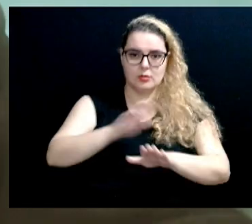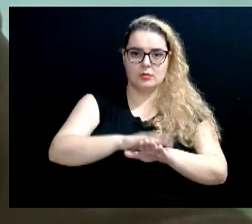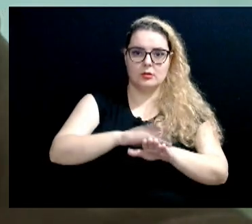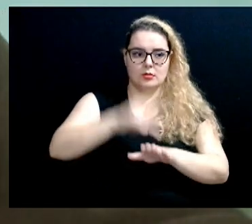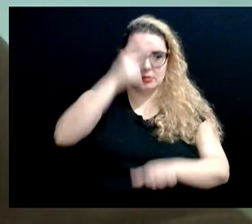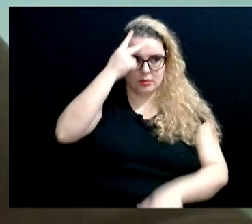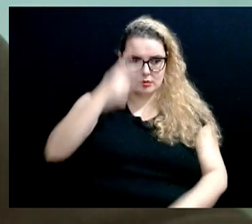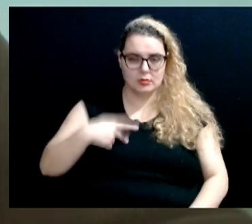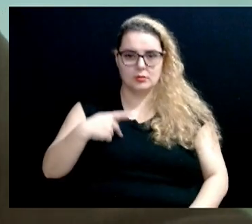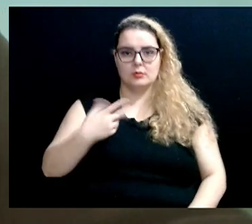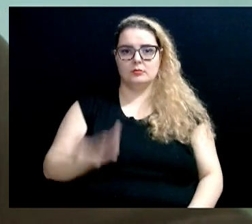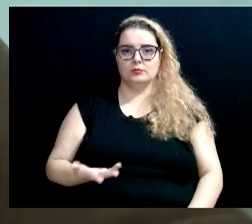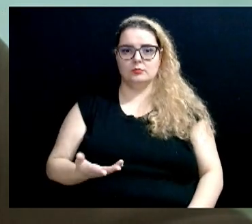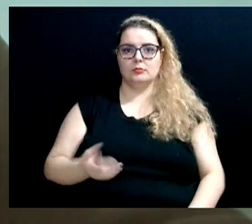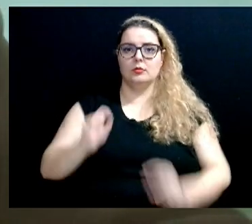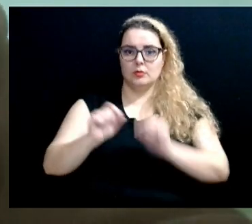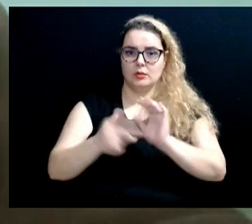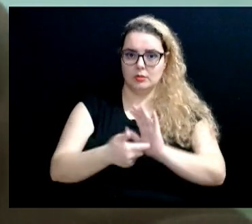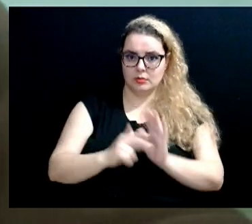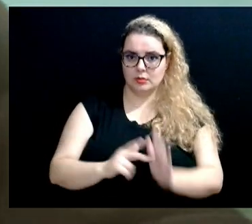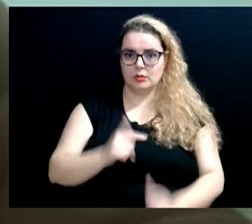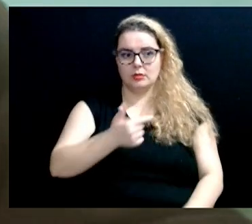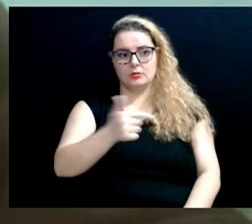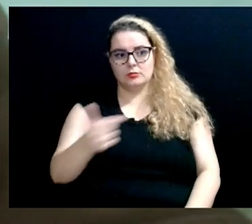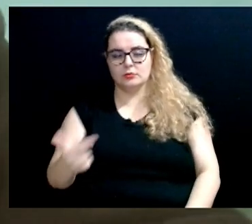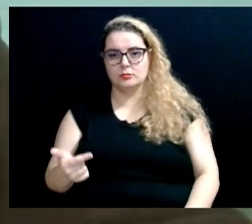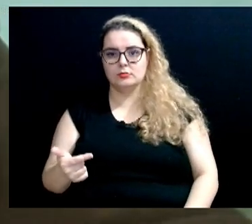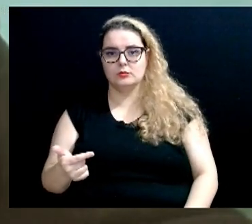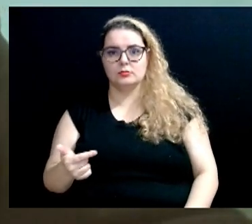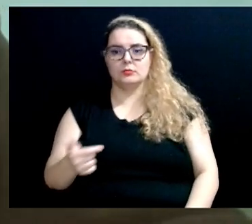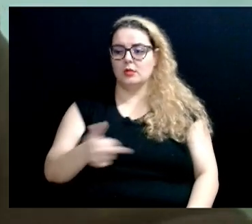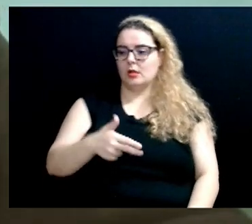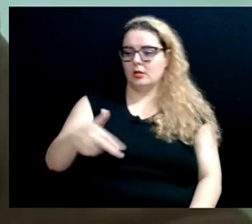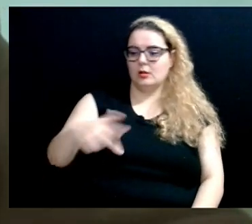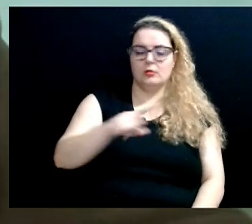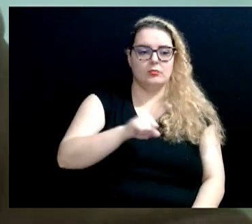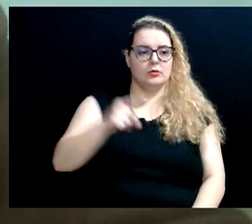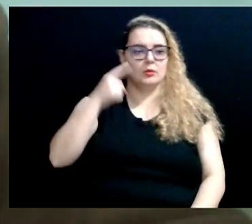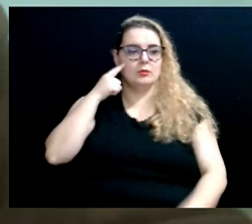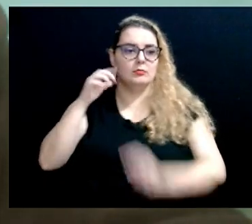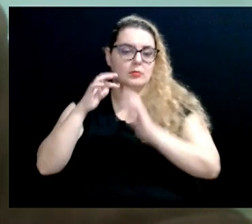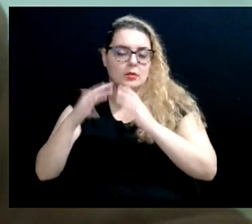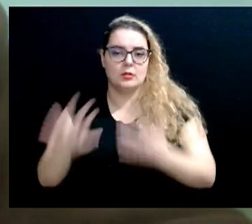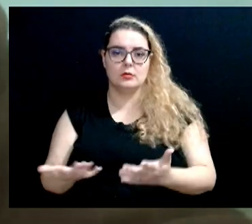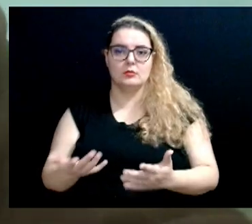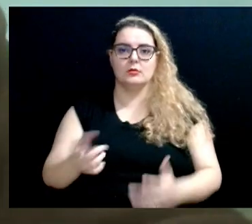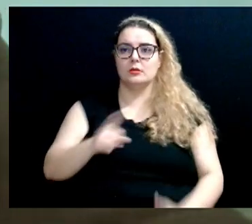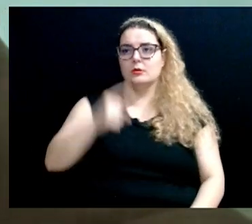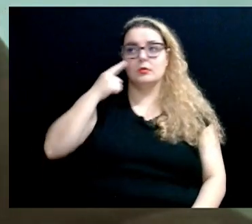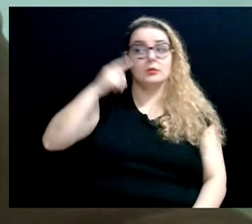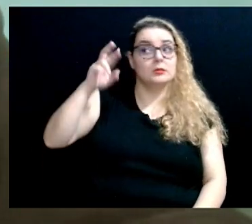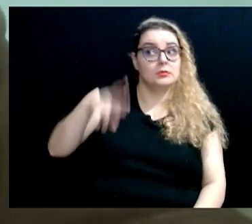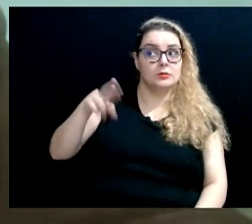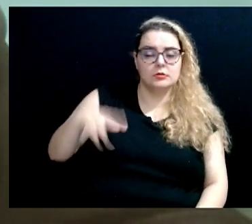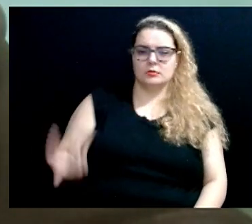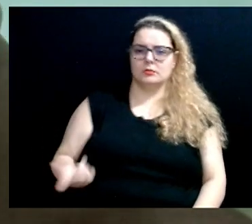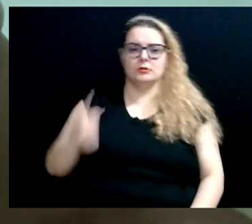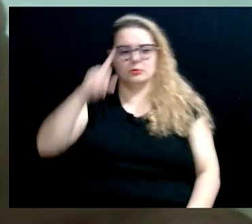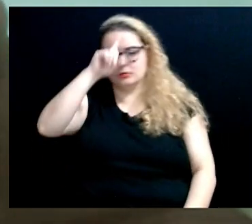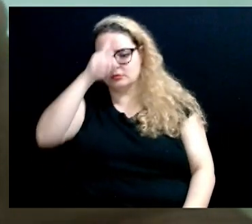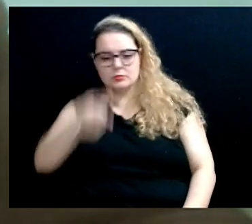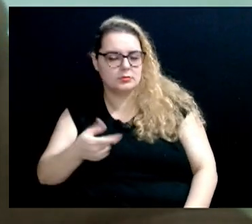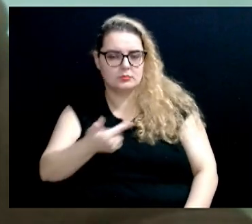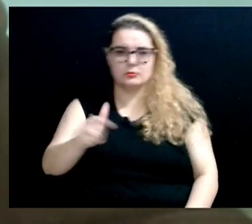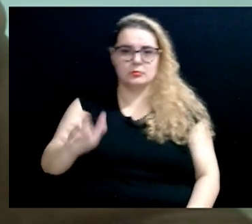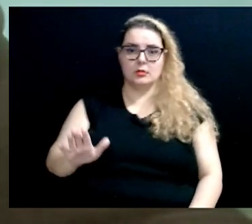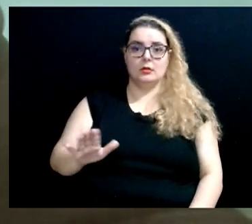Ou seja, eu não tenho que andar, não tenho que pensar, não tenho que raciocinar, não tenho que decidir. Então, tudo isso faz com que